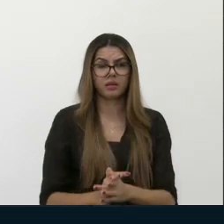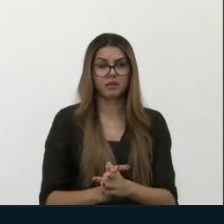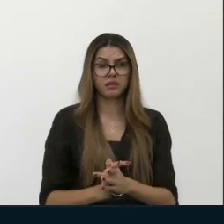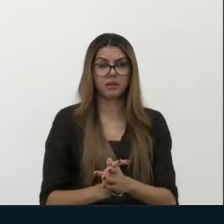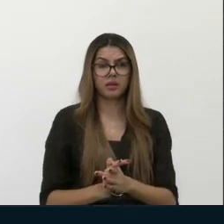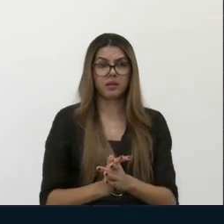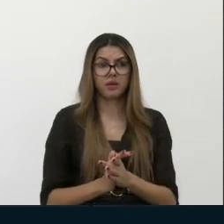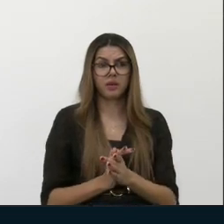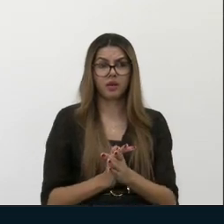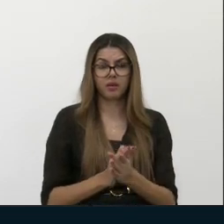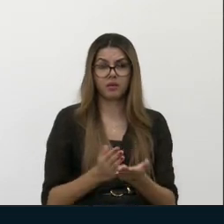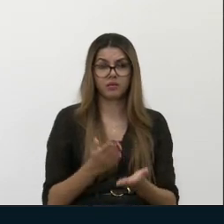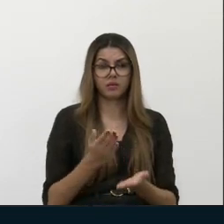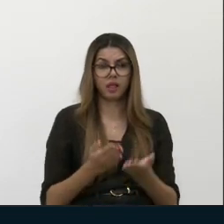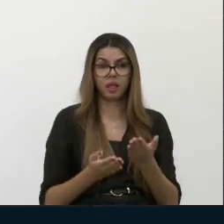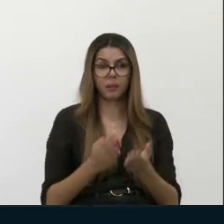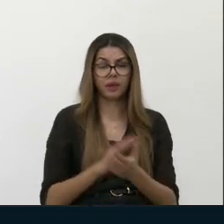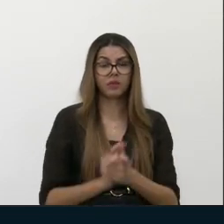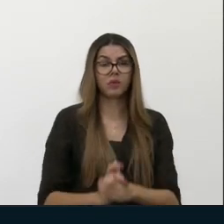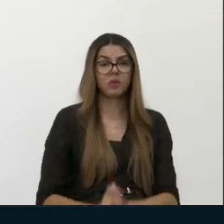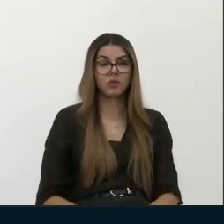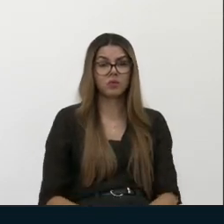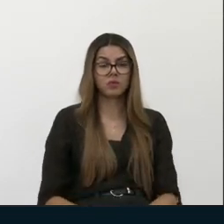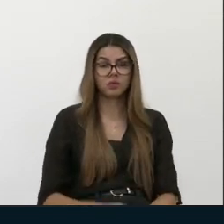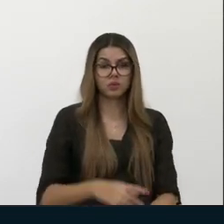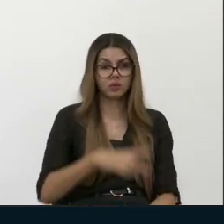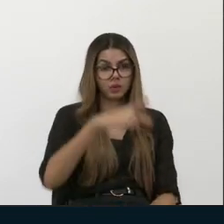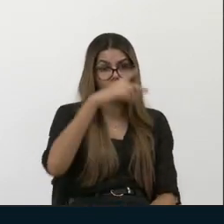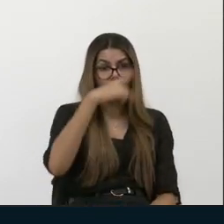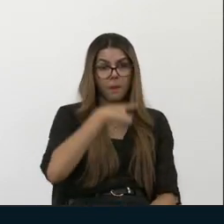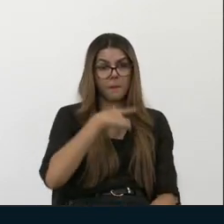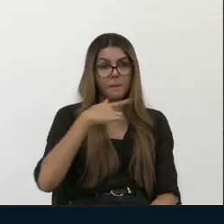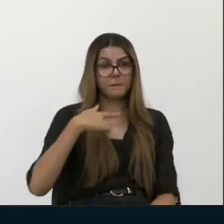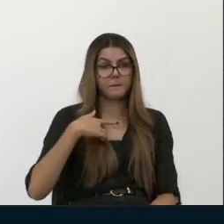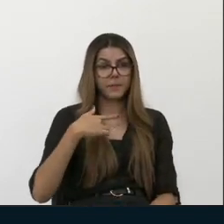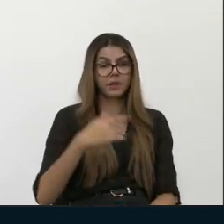está sendo negado perante um convênio médico